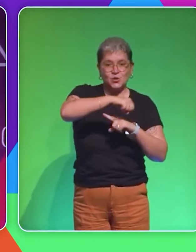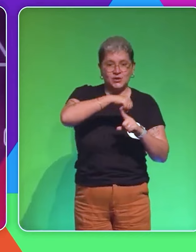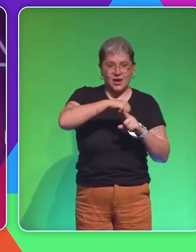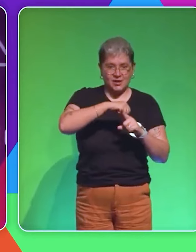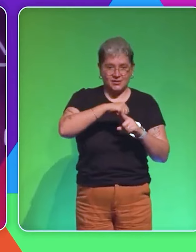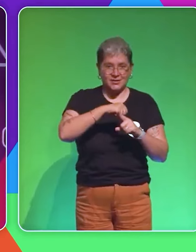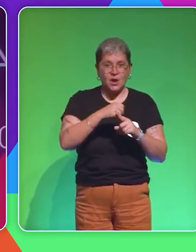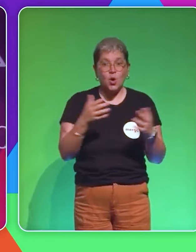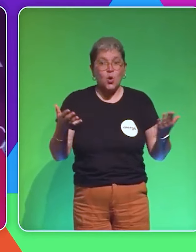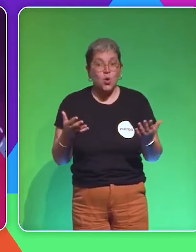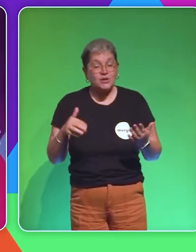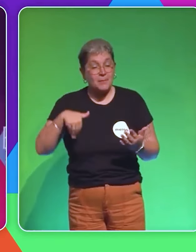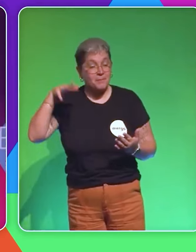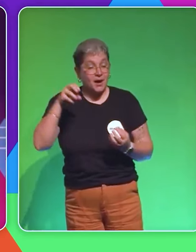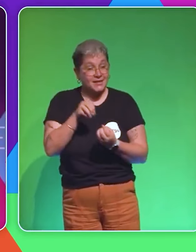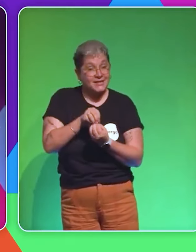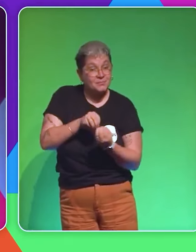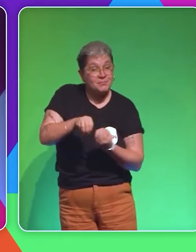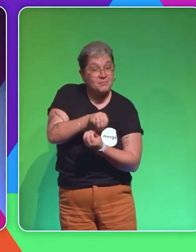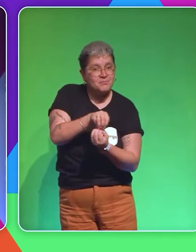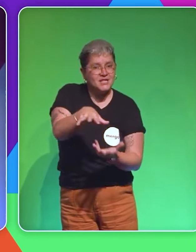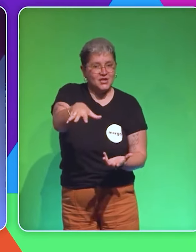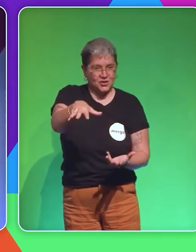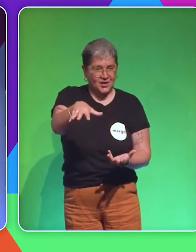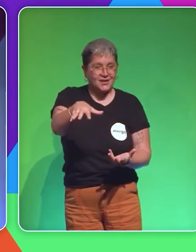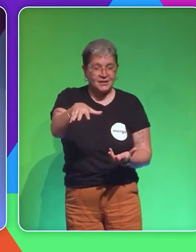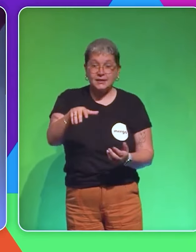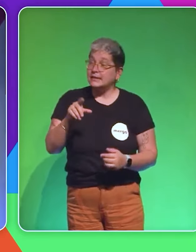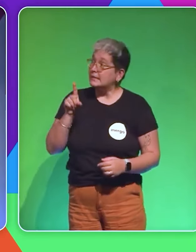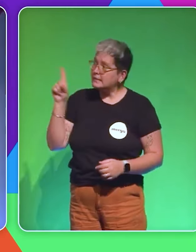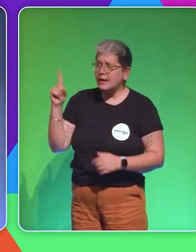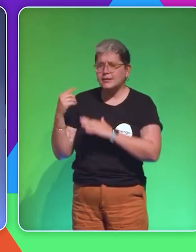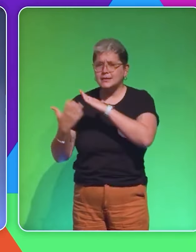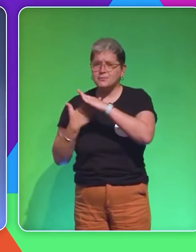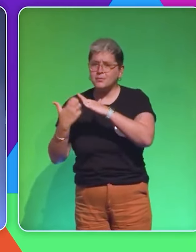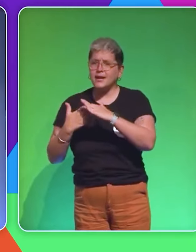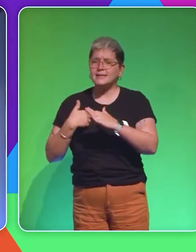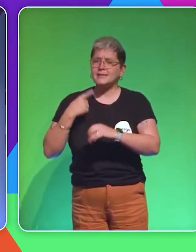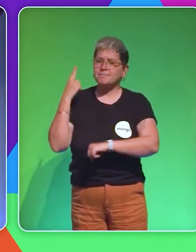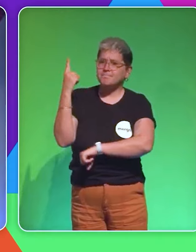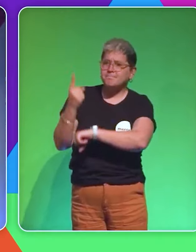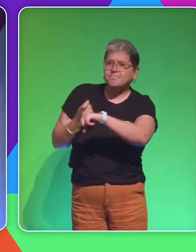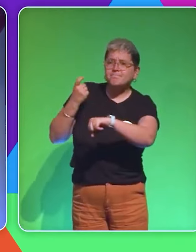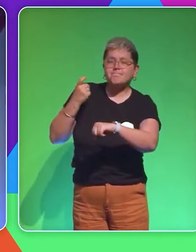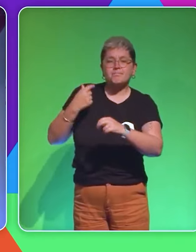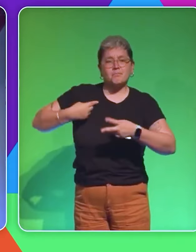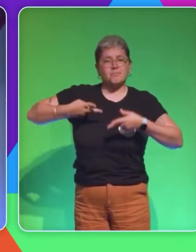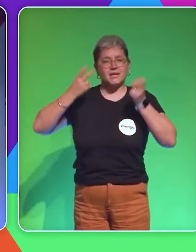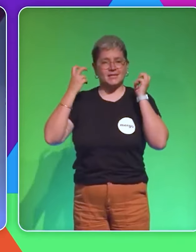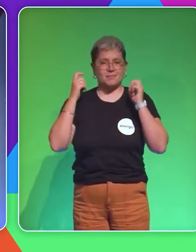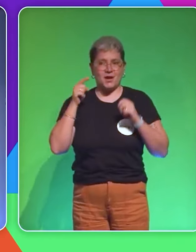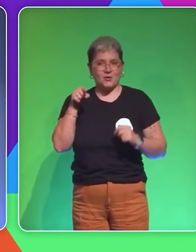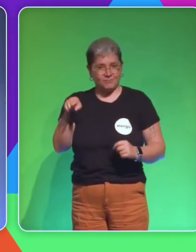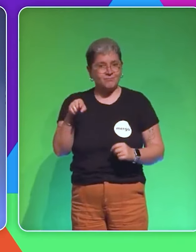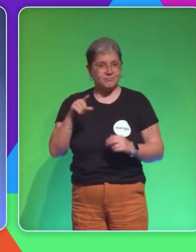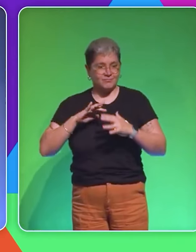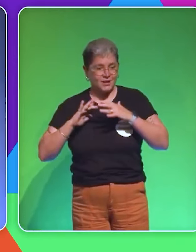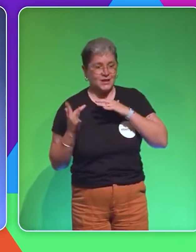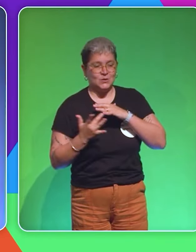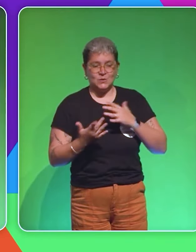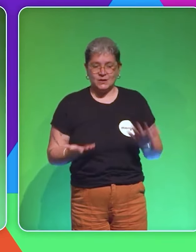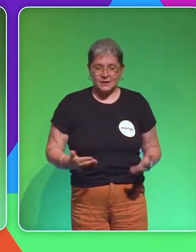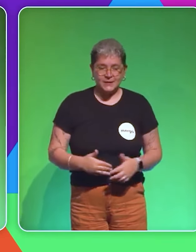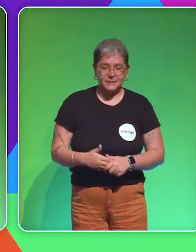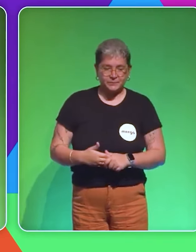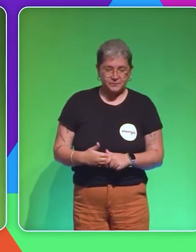Mídias e as empresas elas começaram compreender isso elas vem isso eh